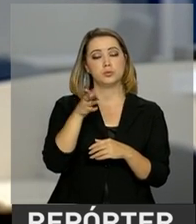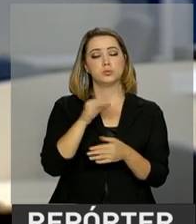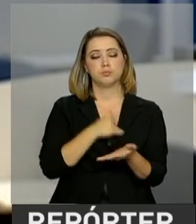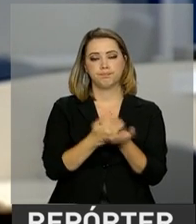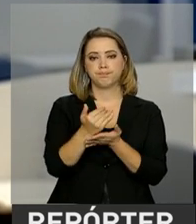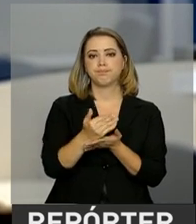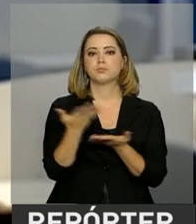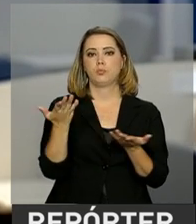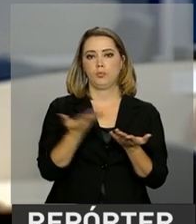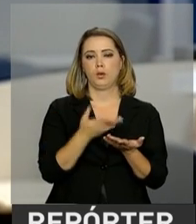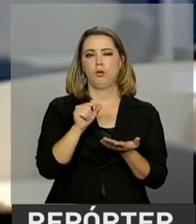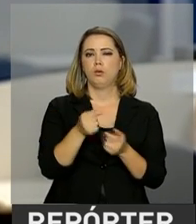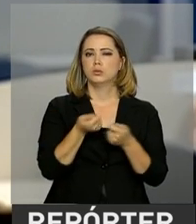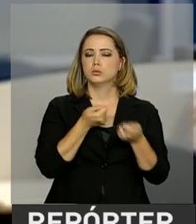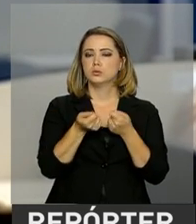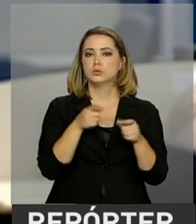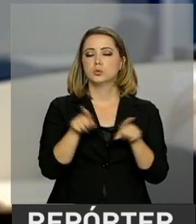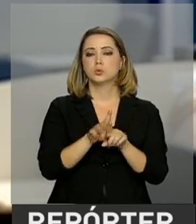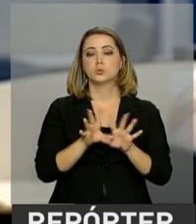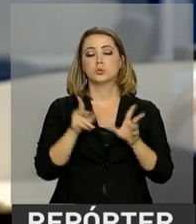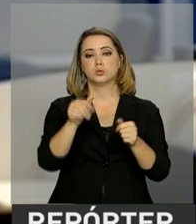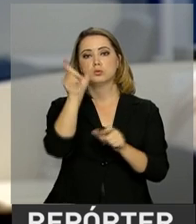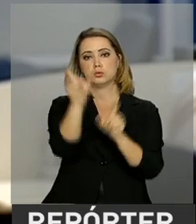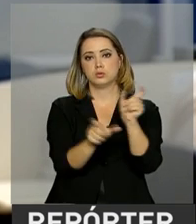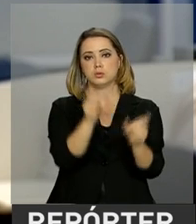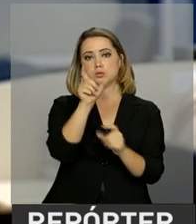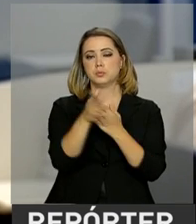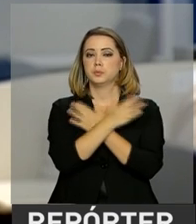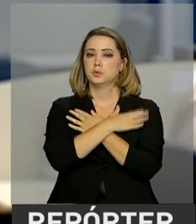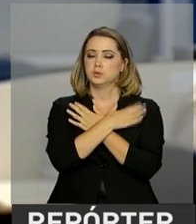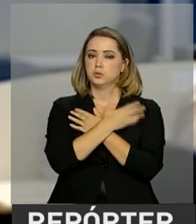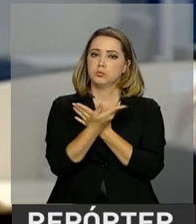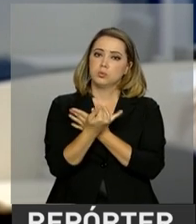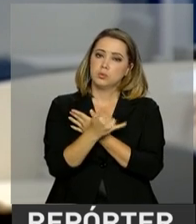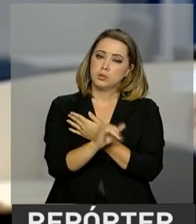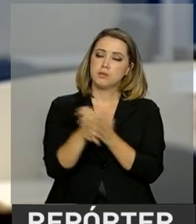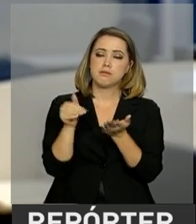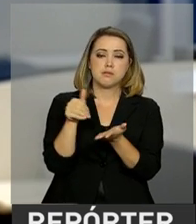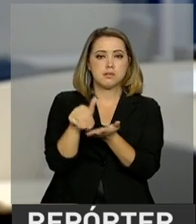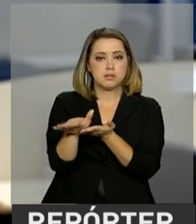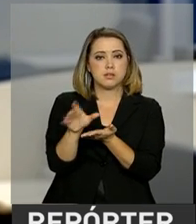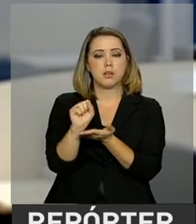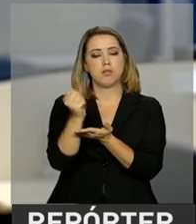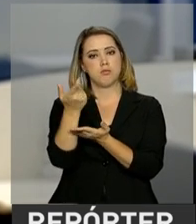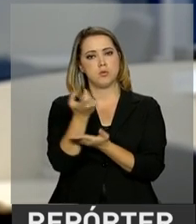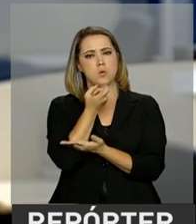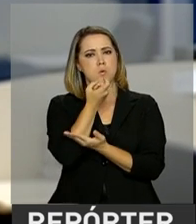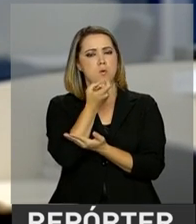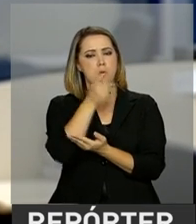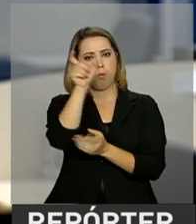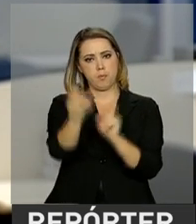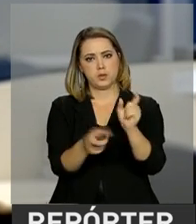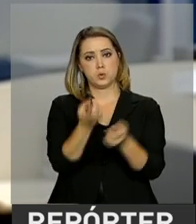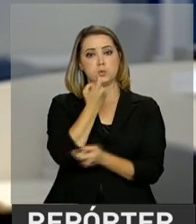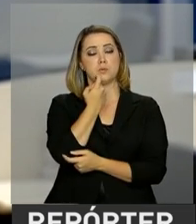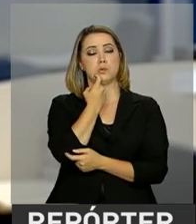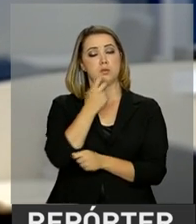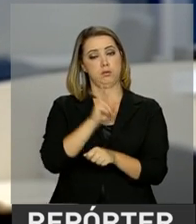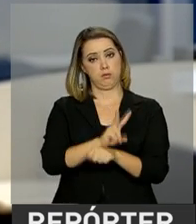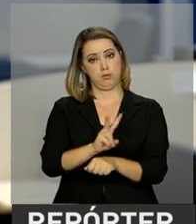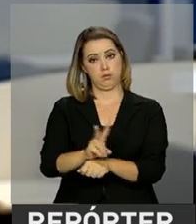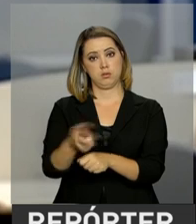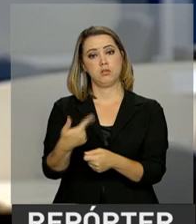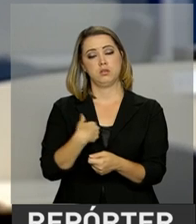vigor a correção vale para todos os trabalhadores desempregados sem justa causa pescadores artesanais em período do defeso